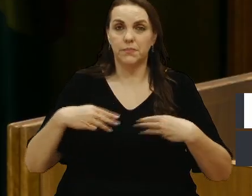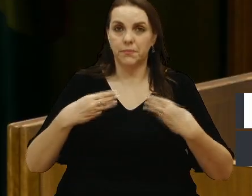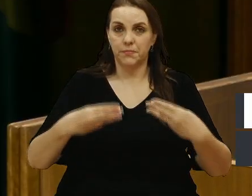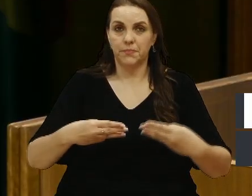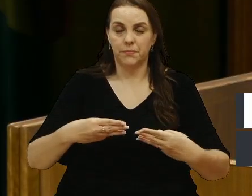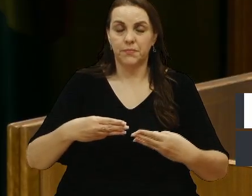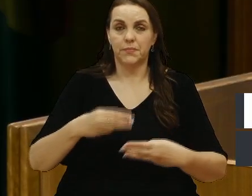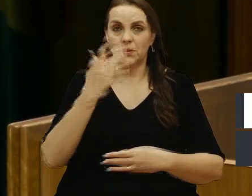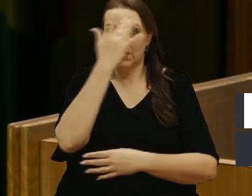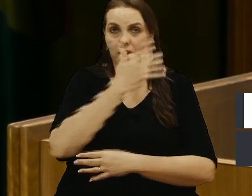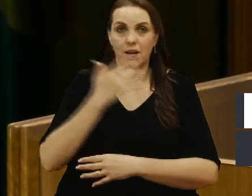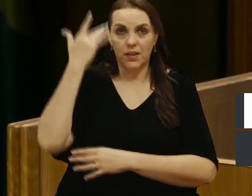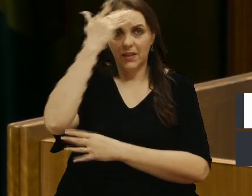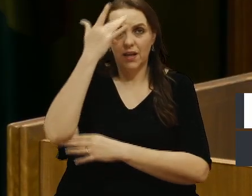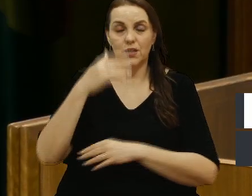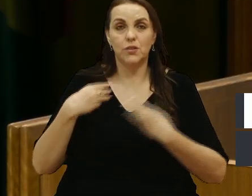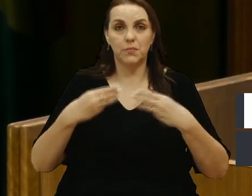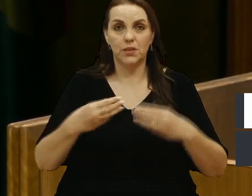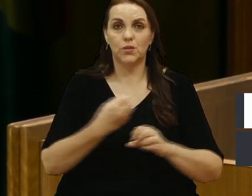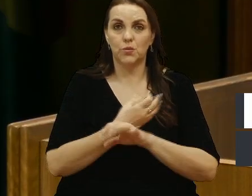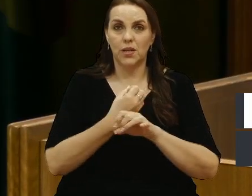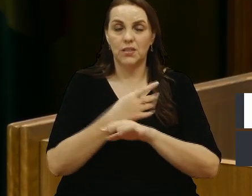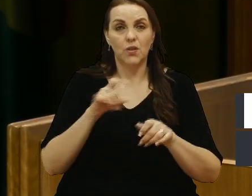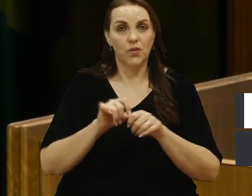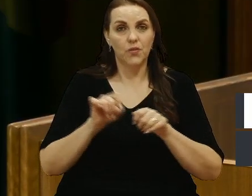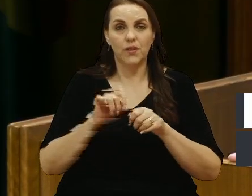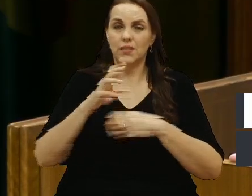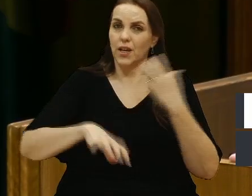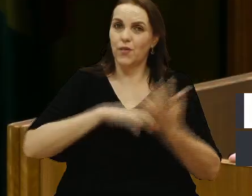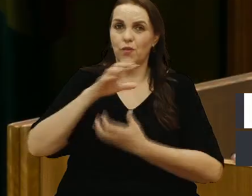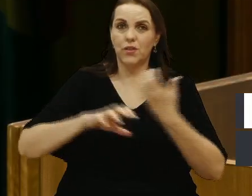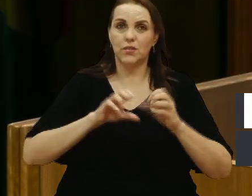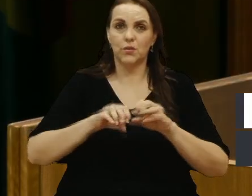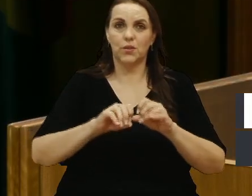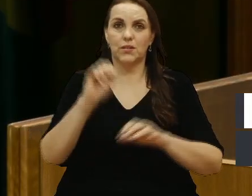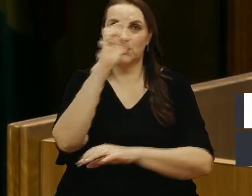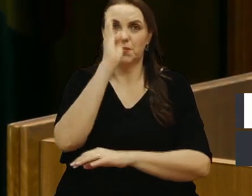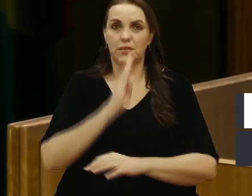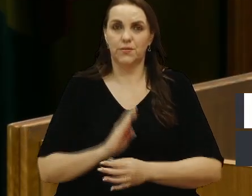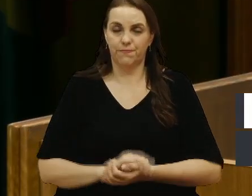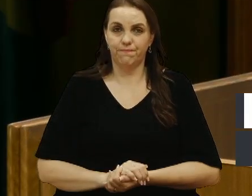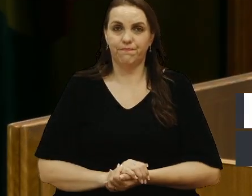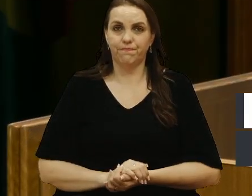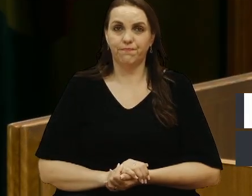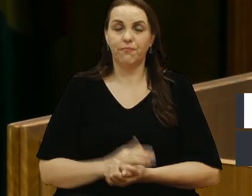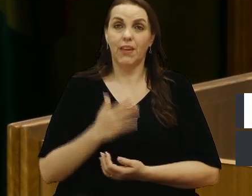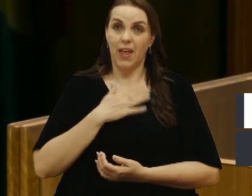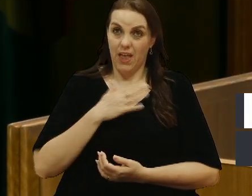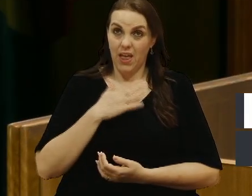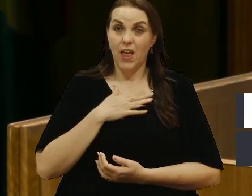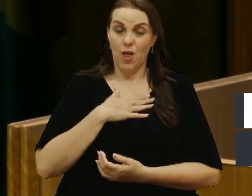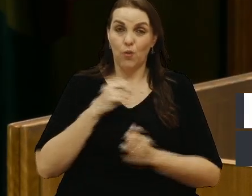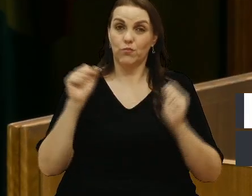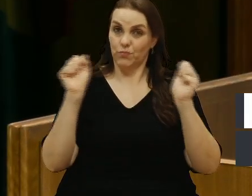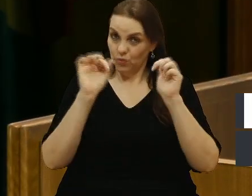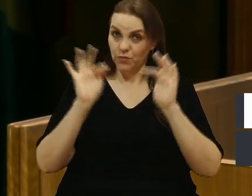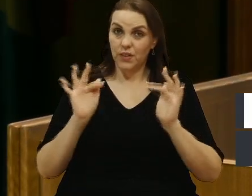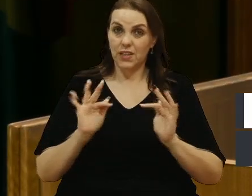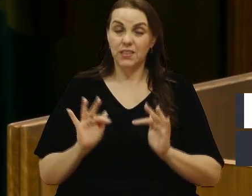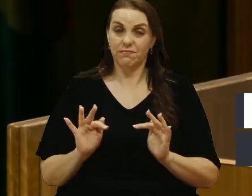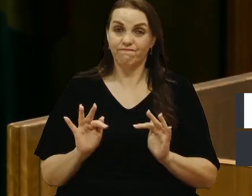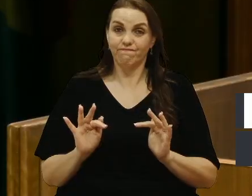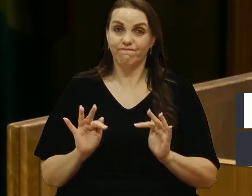Fernando Haddad, à época ministro da Educação, por ter implementado essa revolução da educação do Brasil. Eu fico muito feliz de